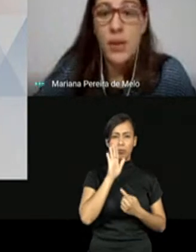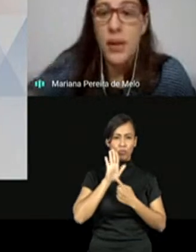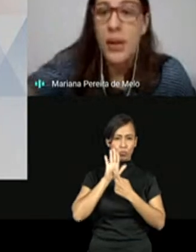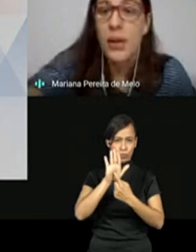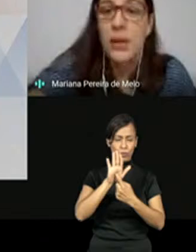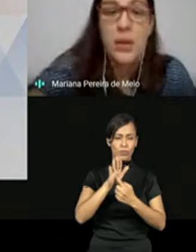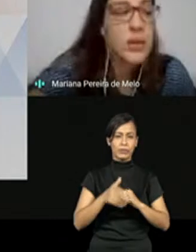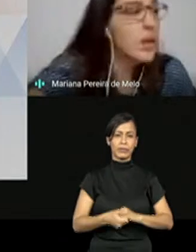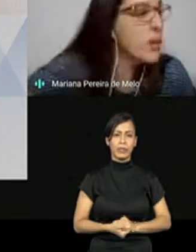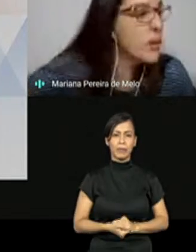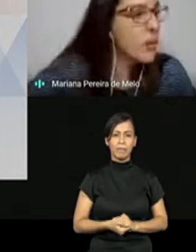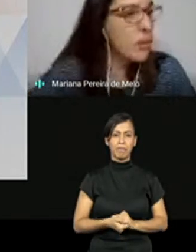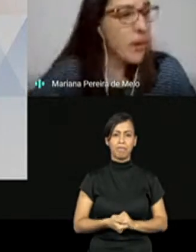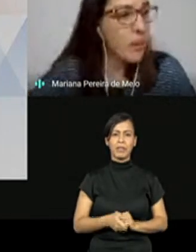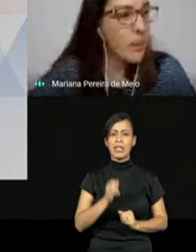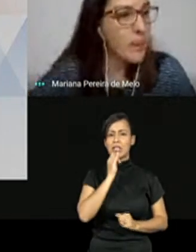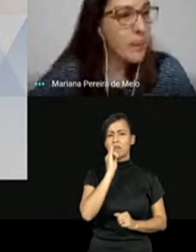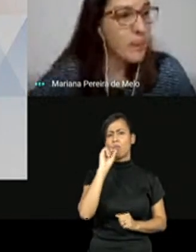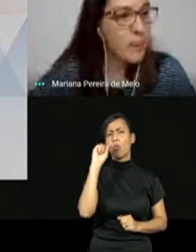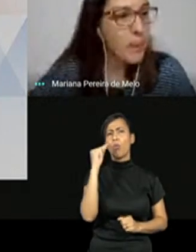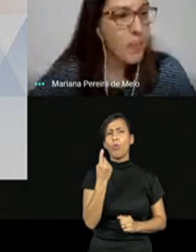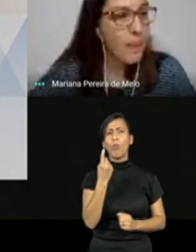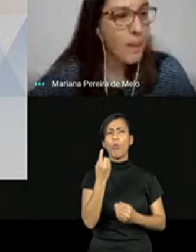caso aqui, da distribuição binomial.